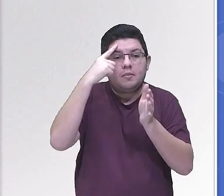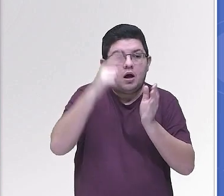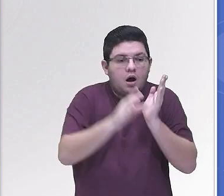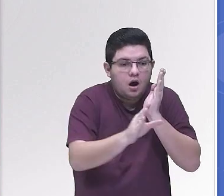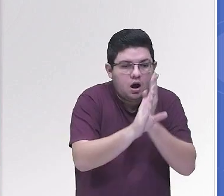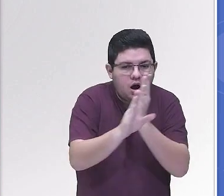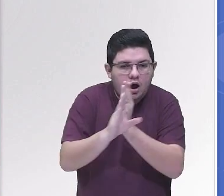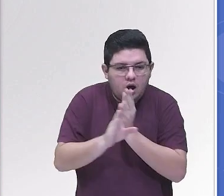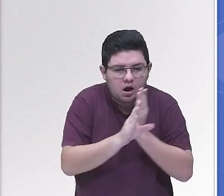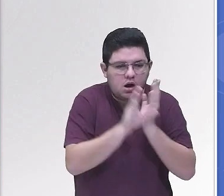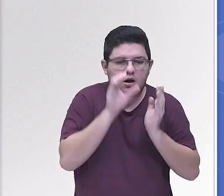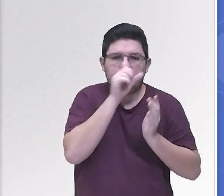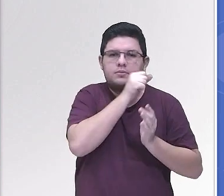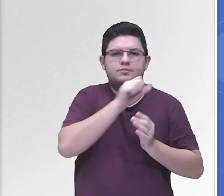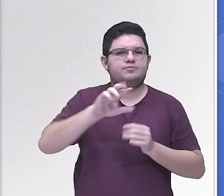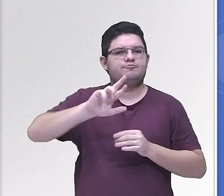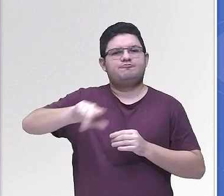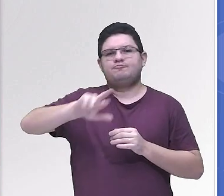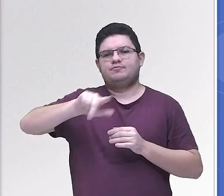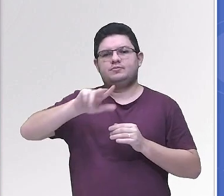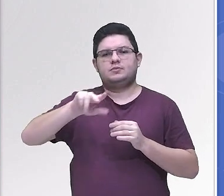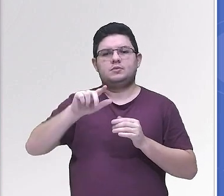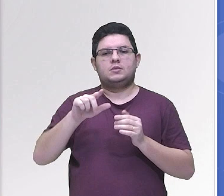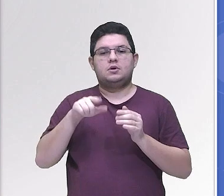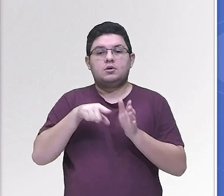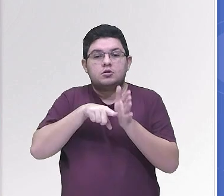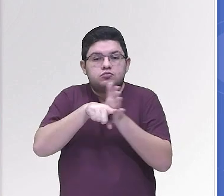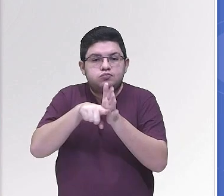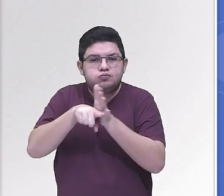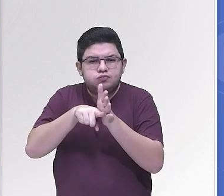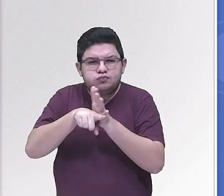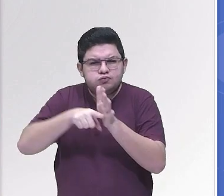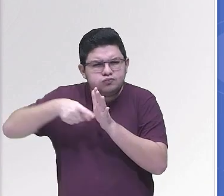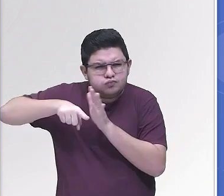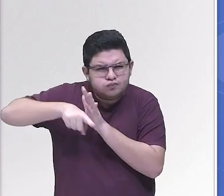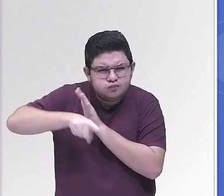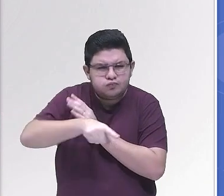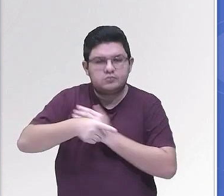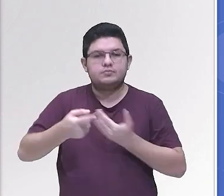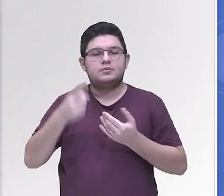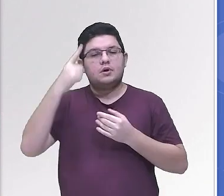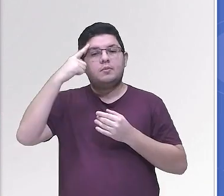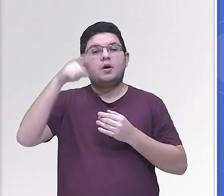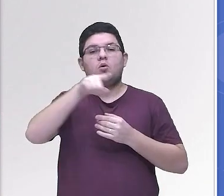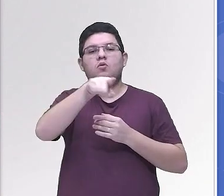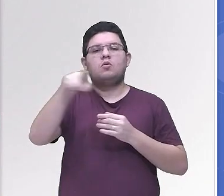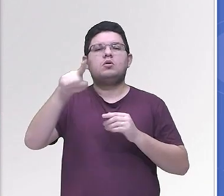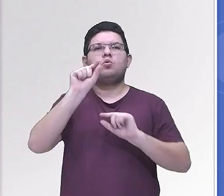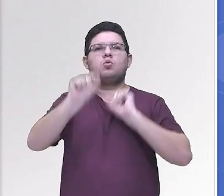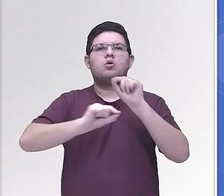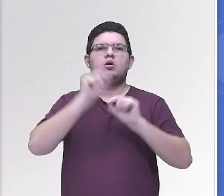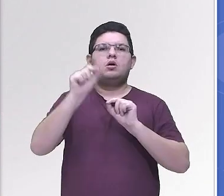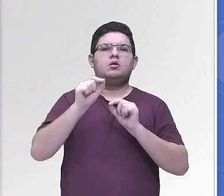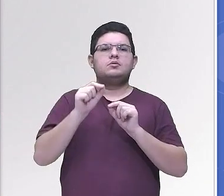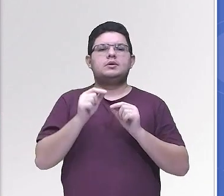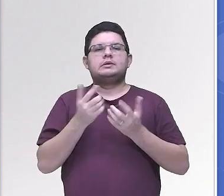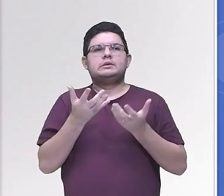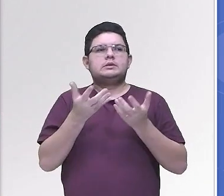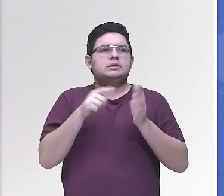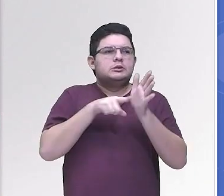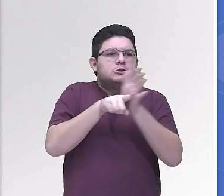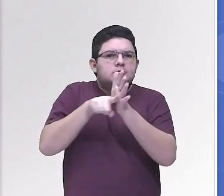perfeito? Então, olhem essa ideia, não se contentem com qualquer resposta. Não